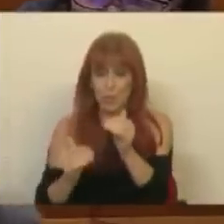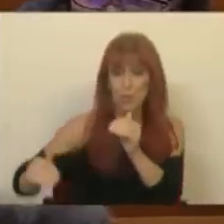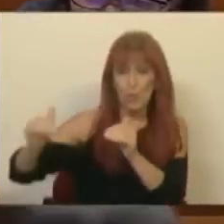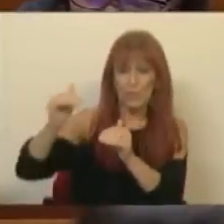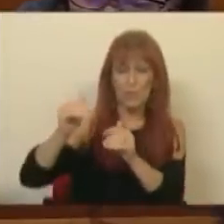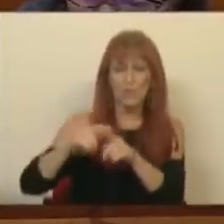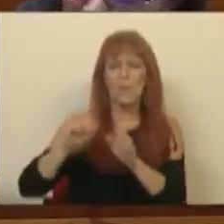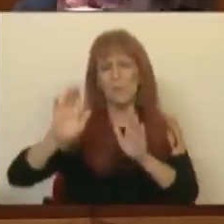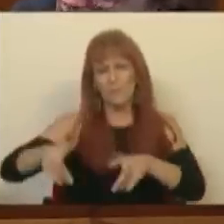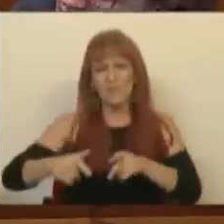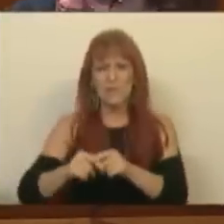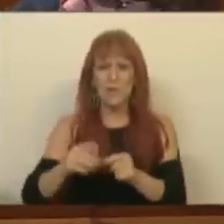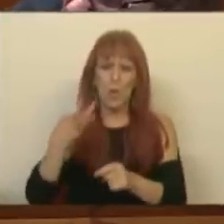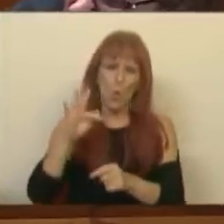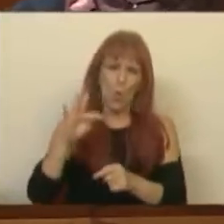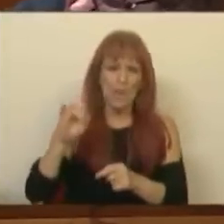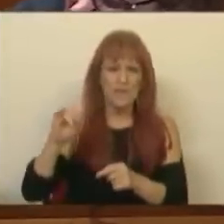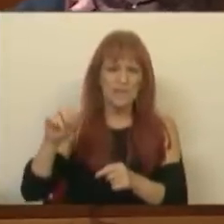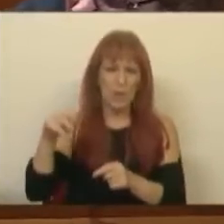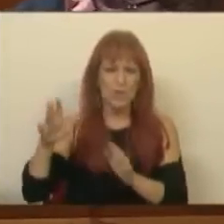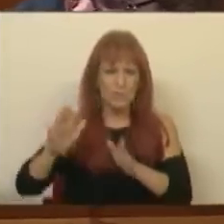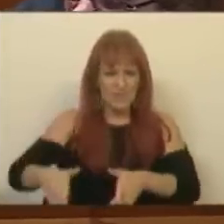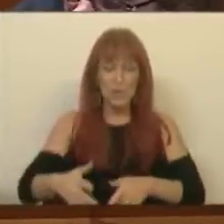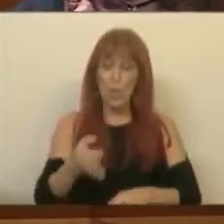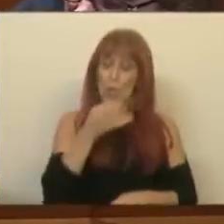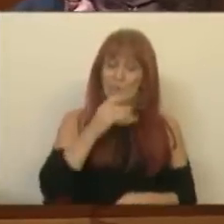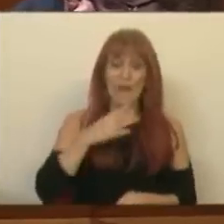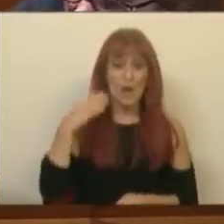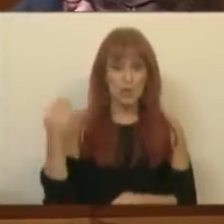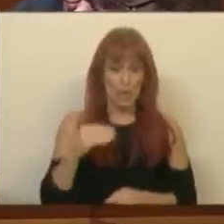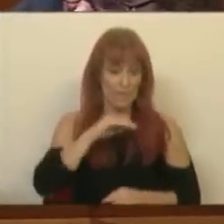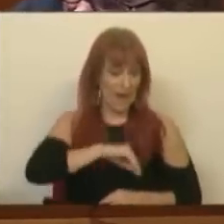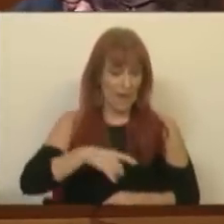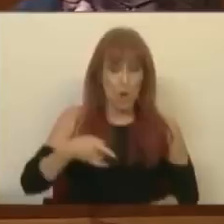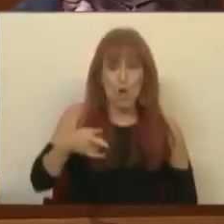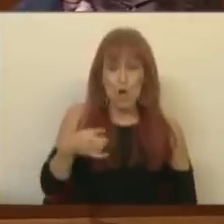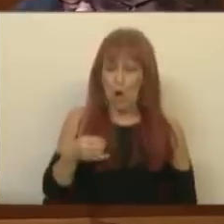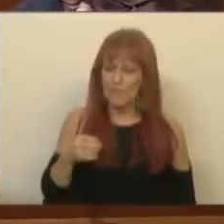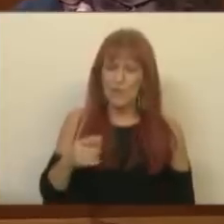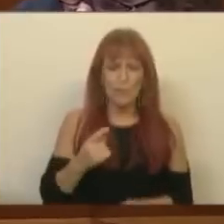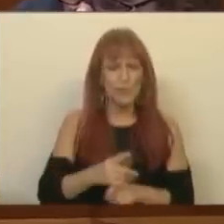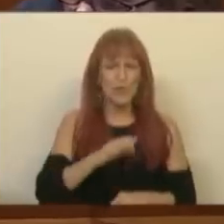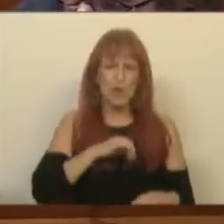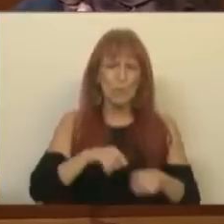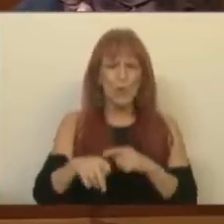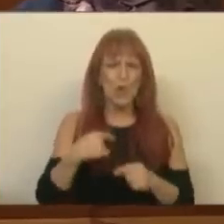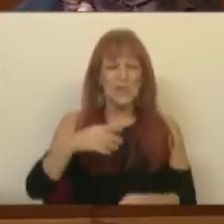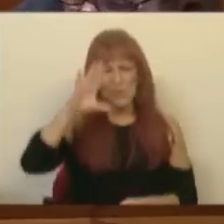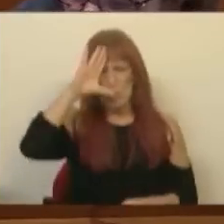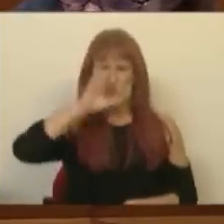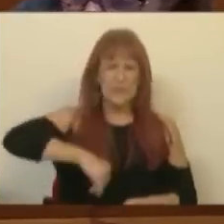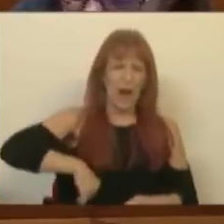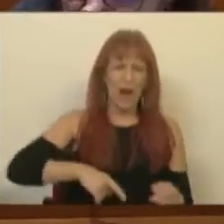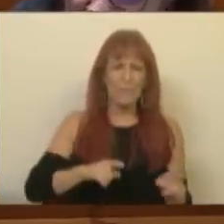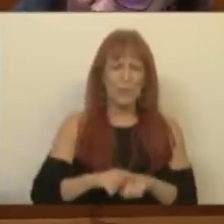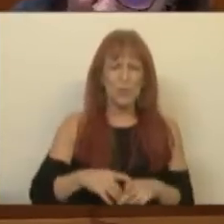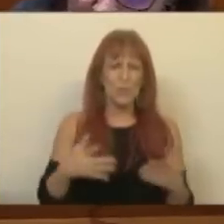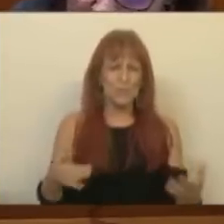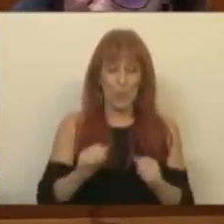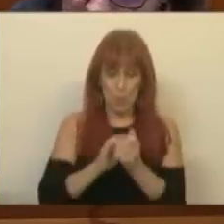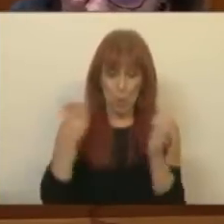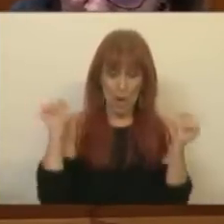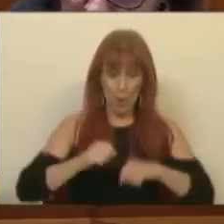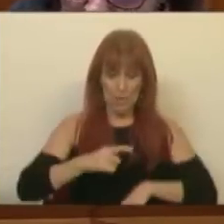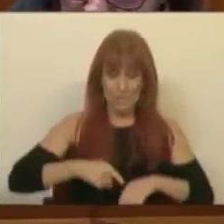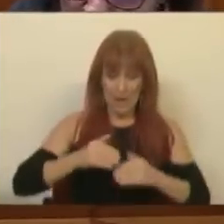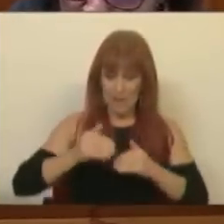É tem que ser de 400 quando fala dos jovens que ganham 900 é porque o Senhor Deputado ignora que no no acordo